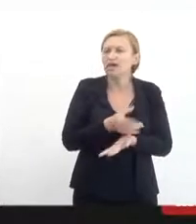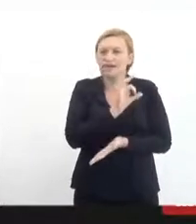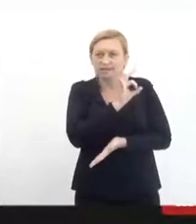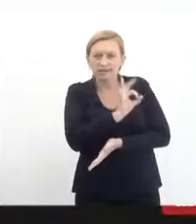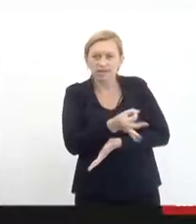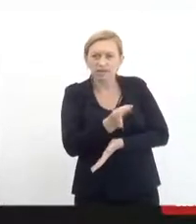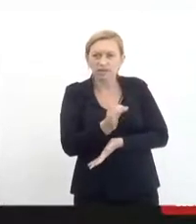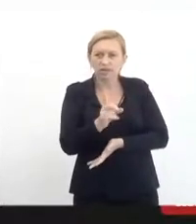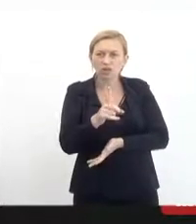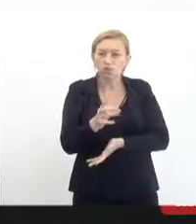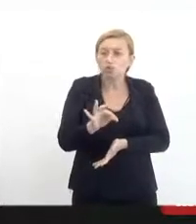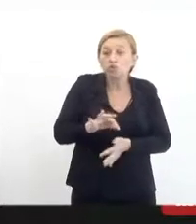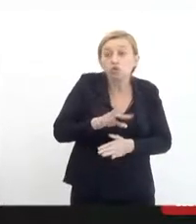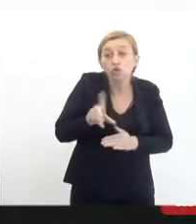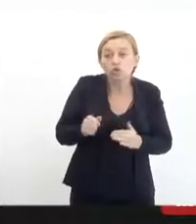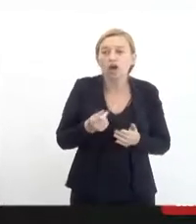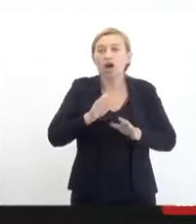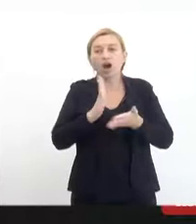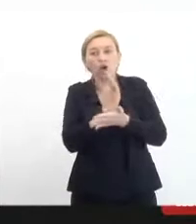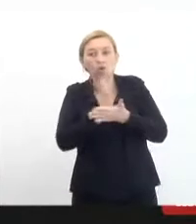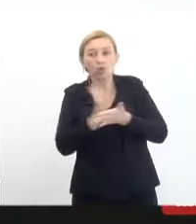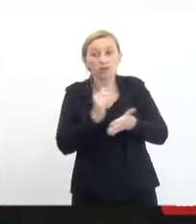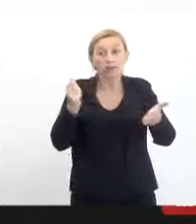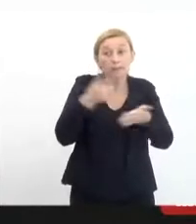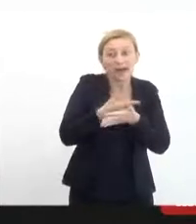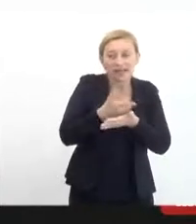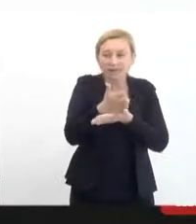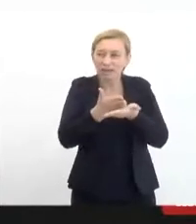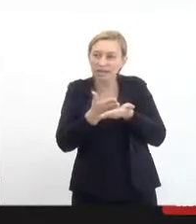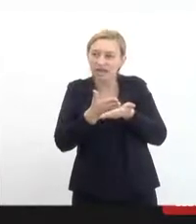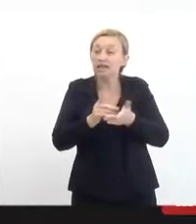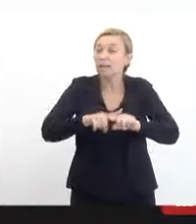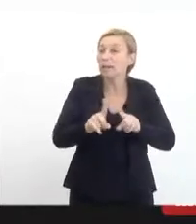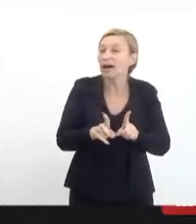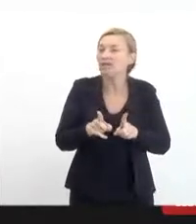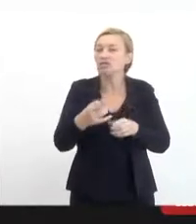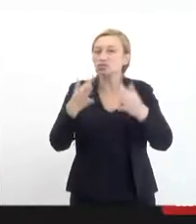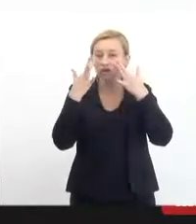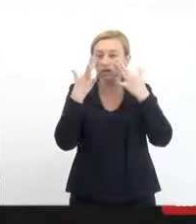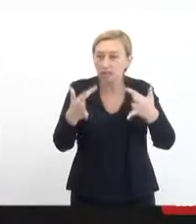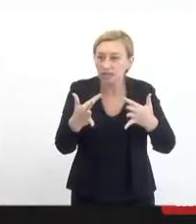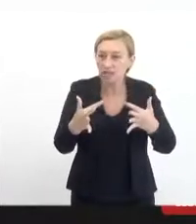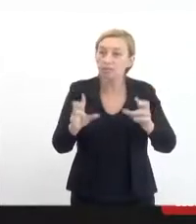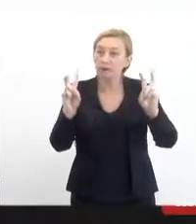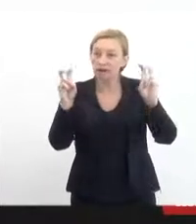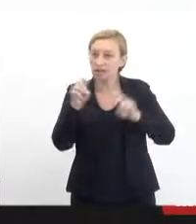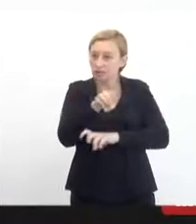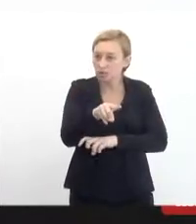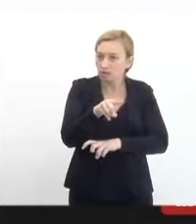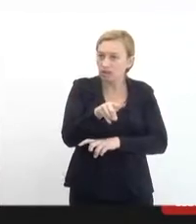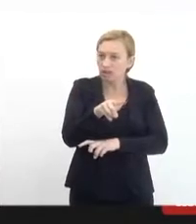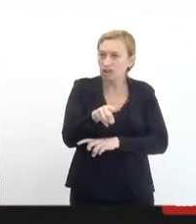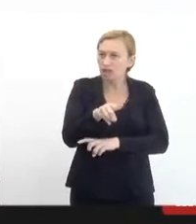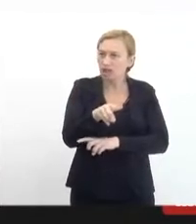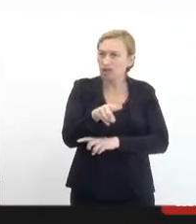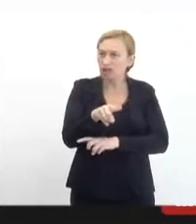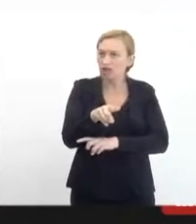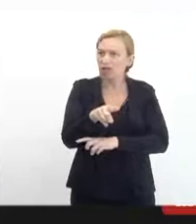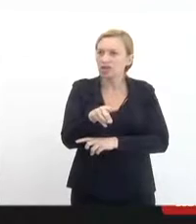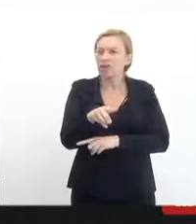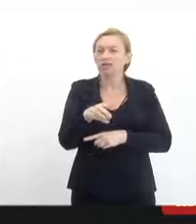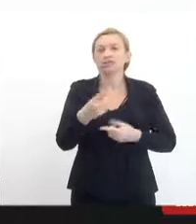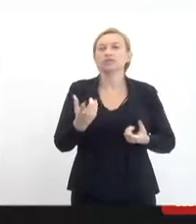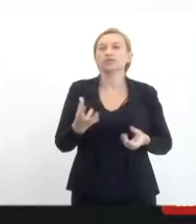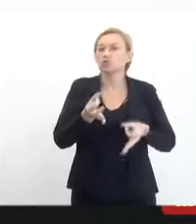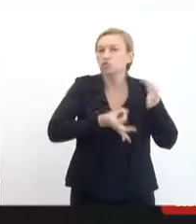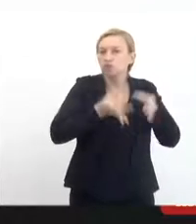logicamente não todas, porque algumas são pagas no meio do caminho, mas a gente gostaria de chamar atenção para isso, que essa